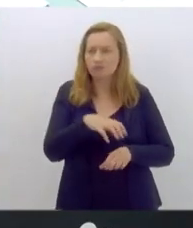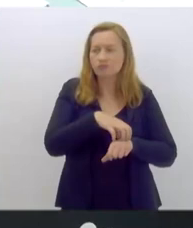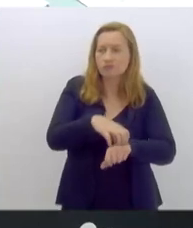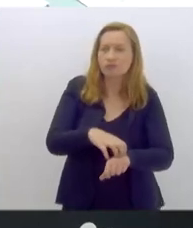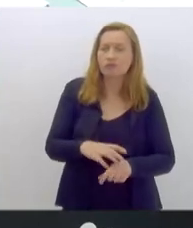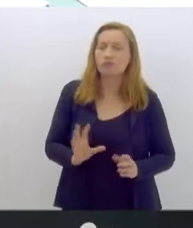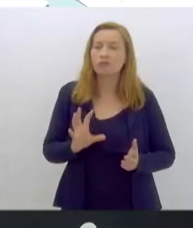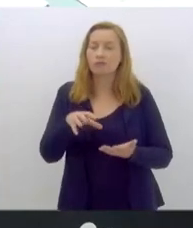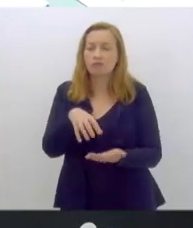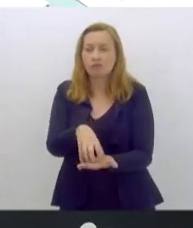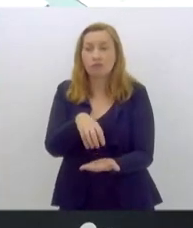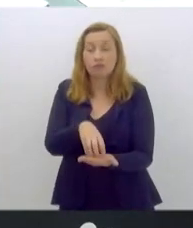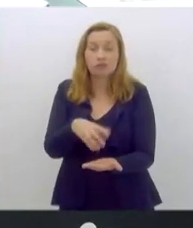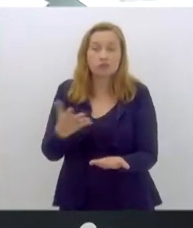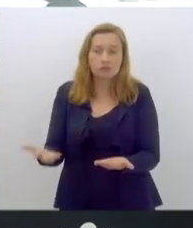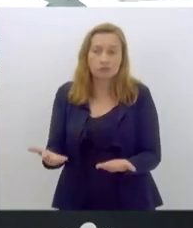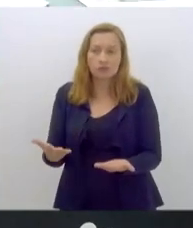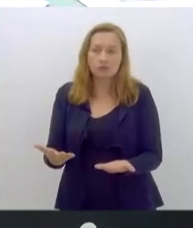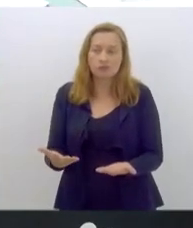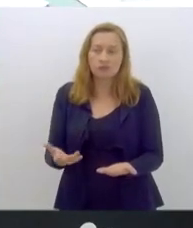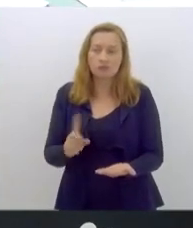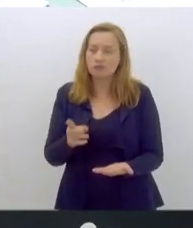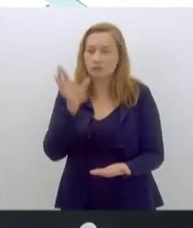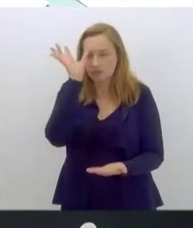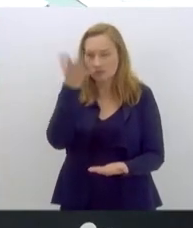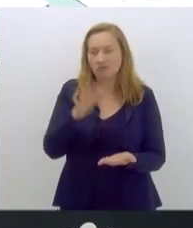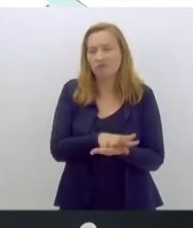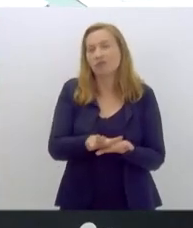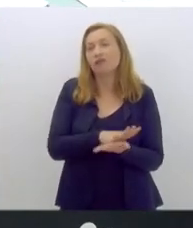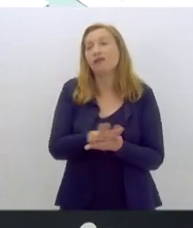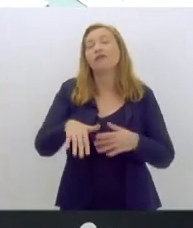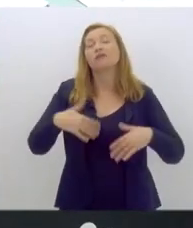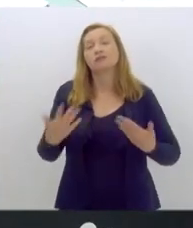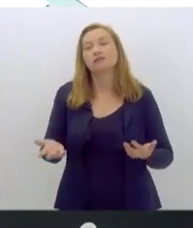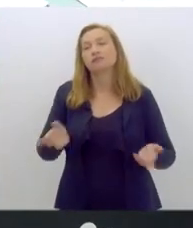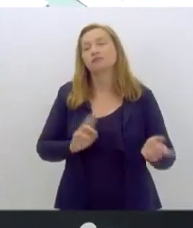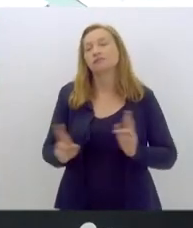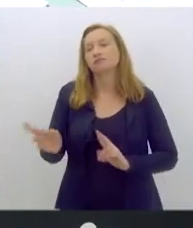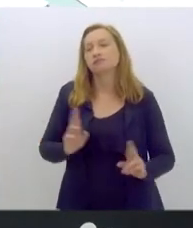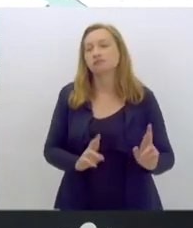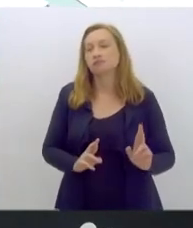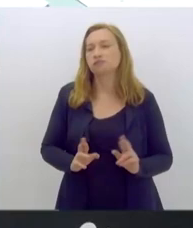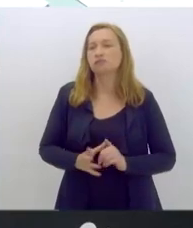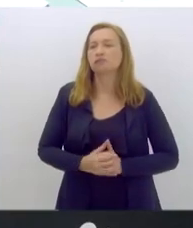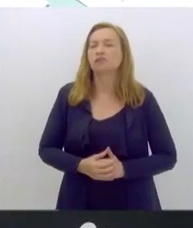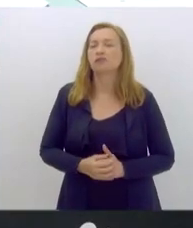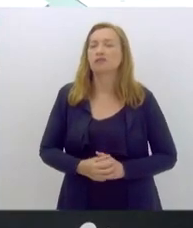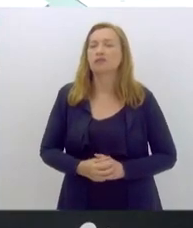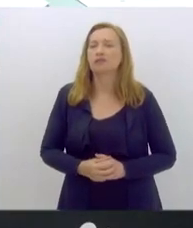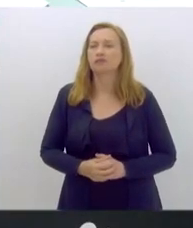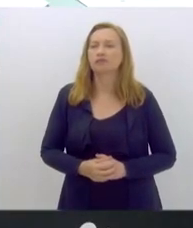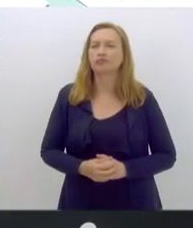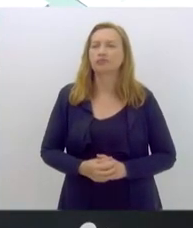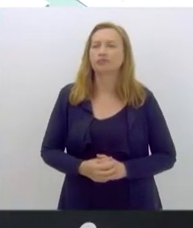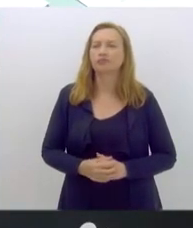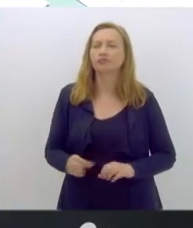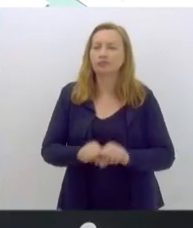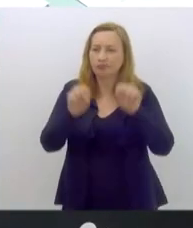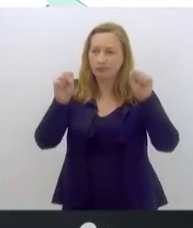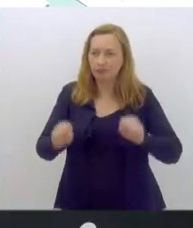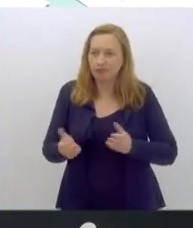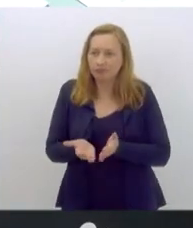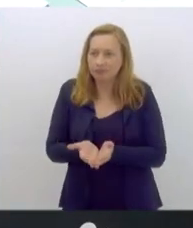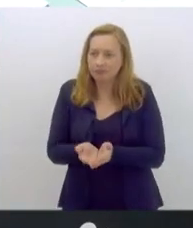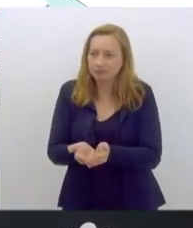a central se quer tá resolvida e se associa isso o sistema de